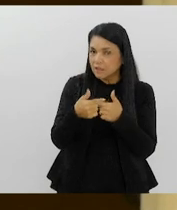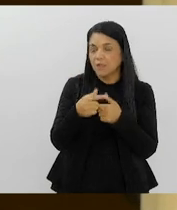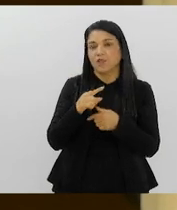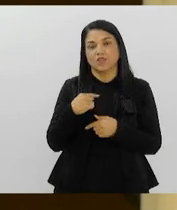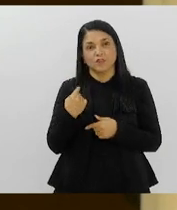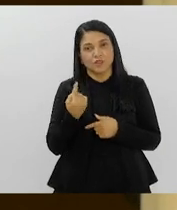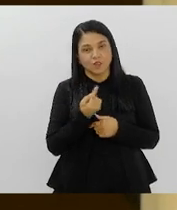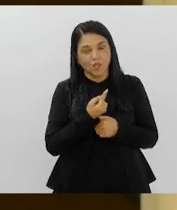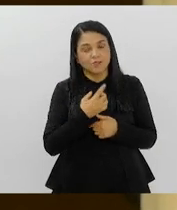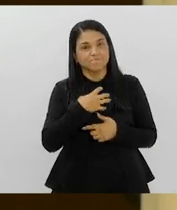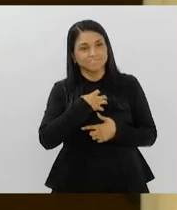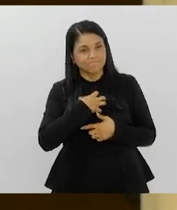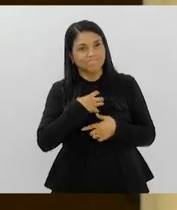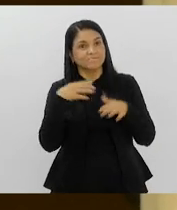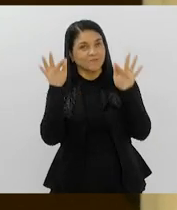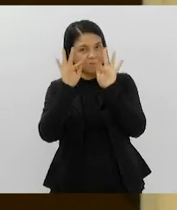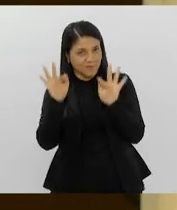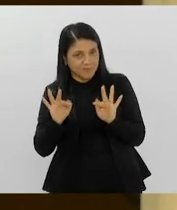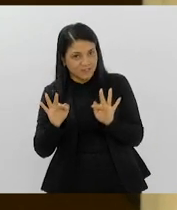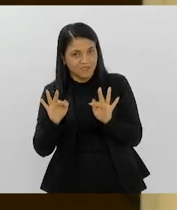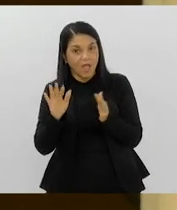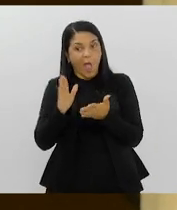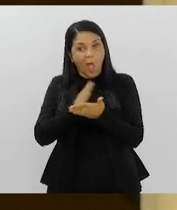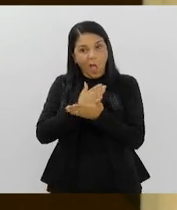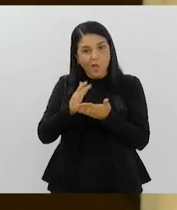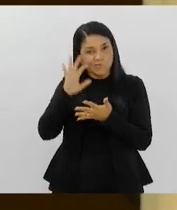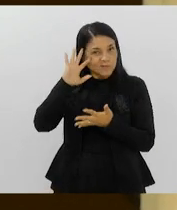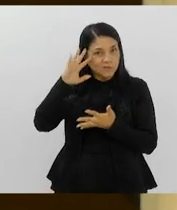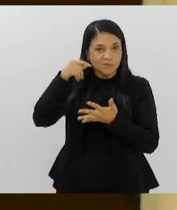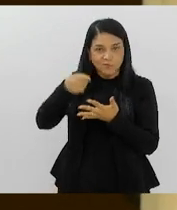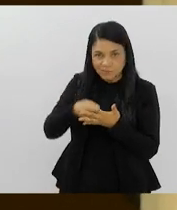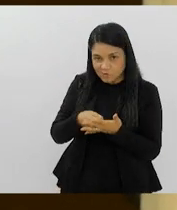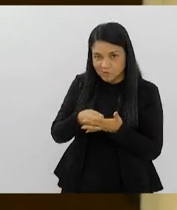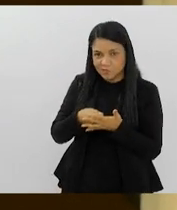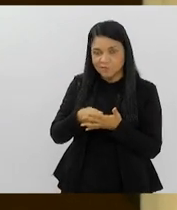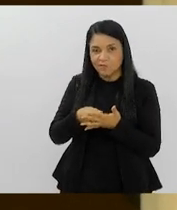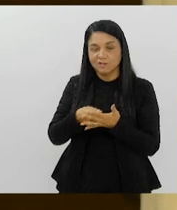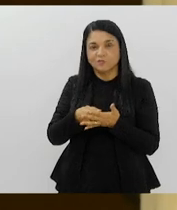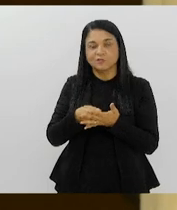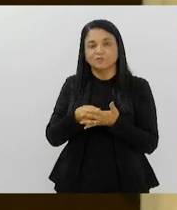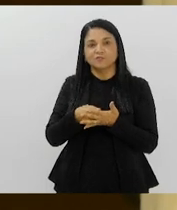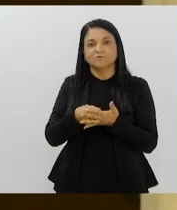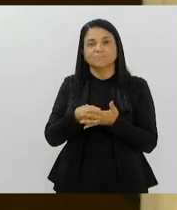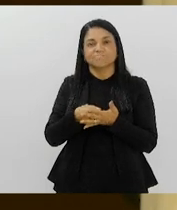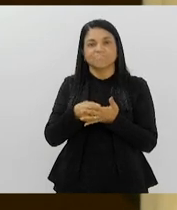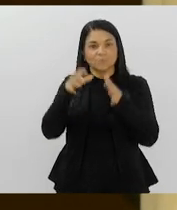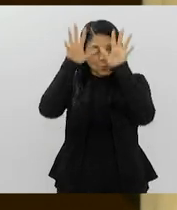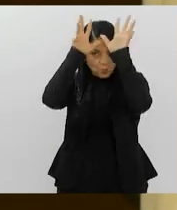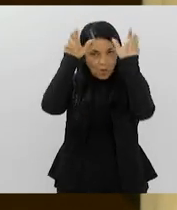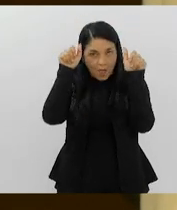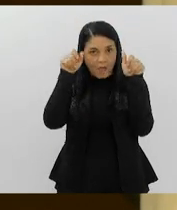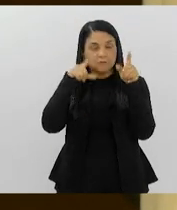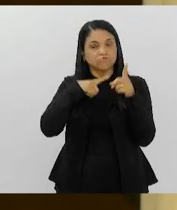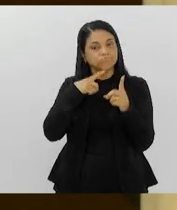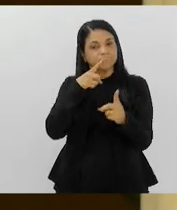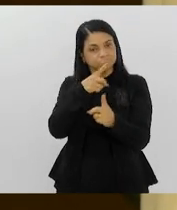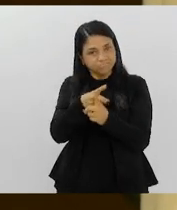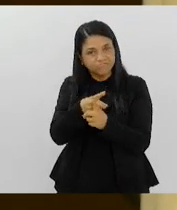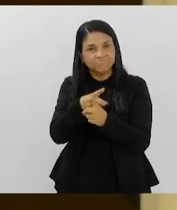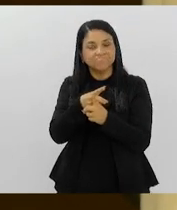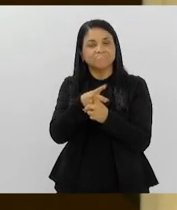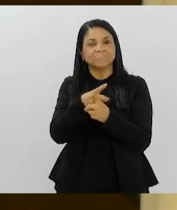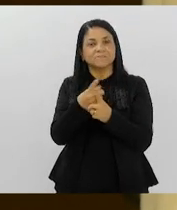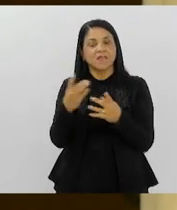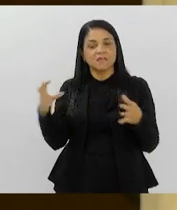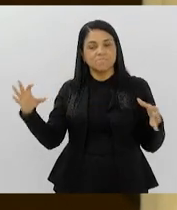sentimos felizes porque algumas das soluções que nós tomamos e encontramos se encaixam exatamente